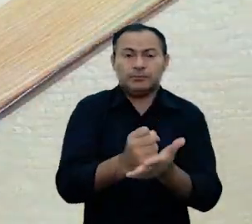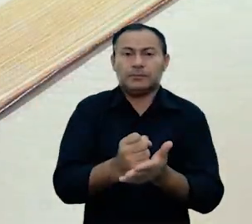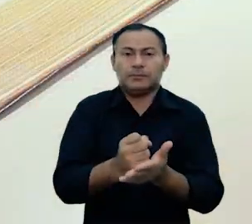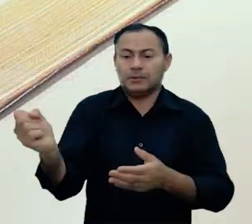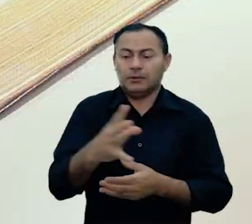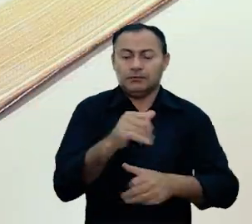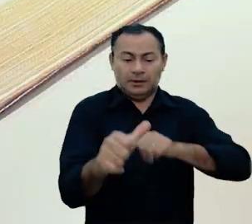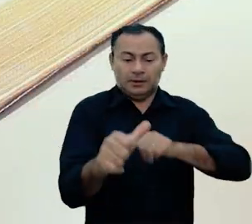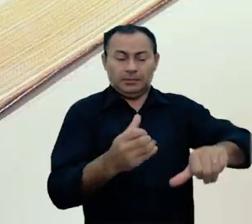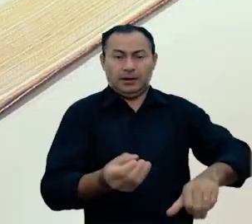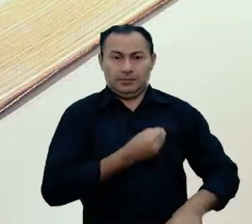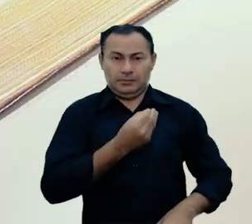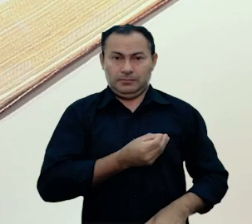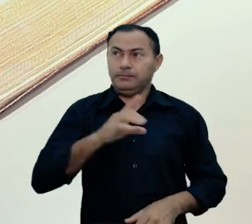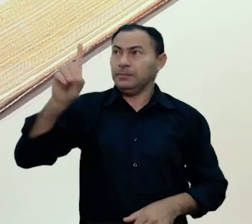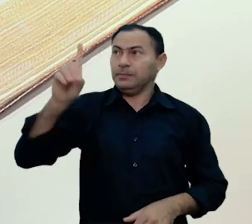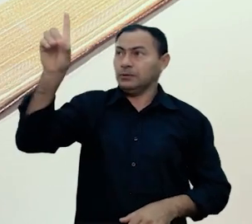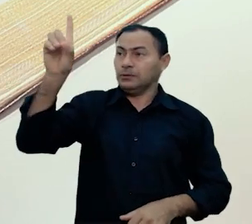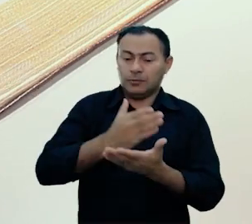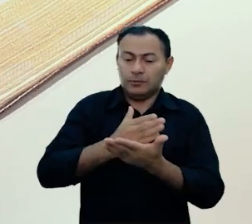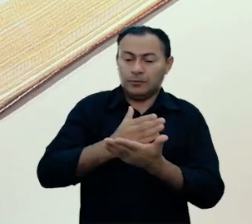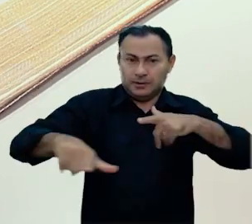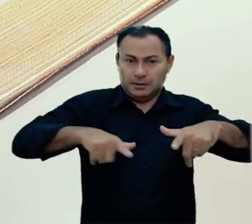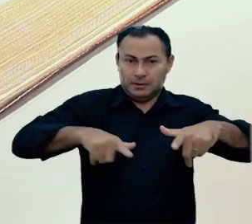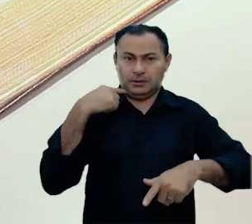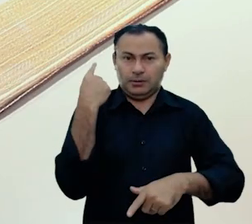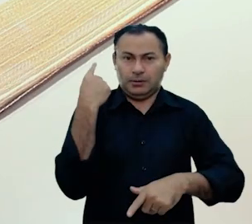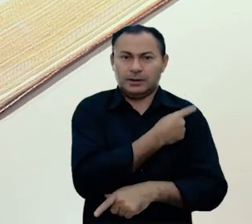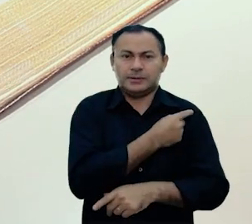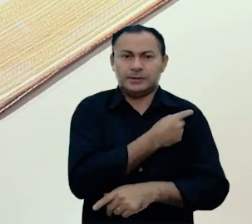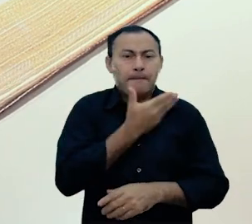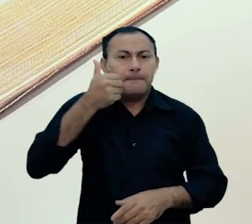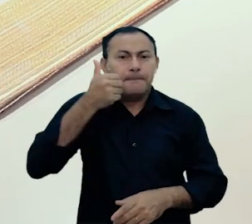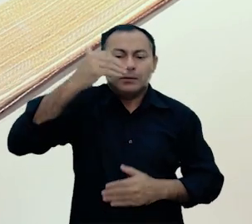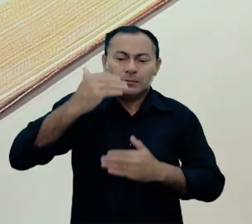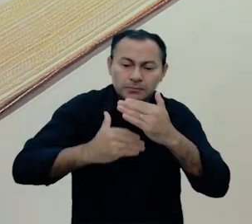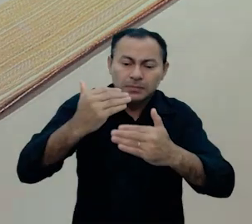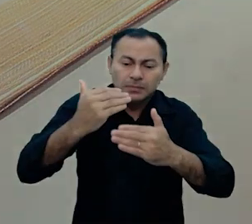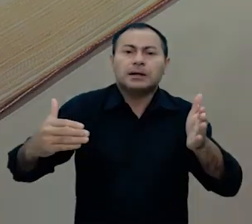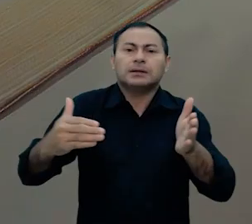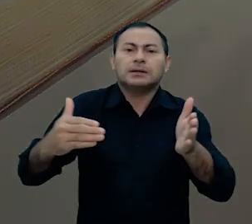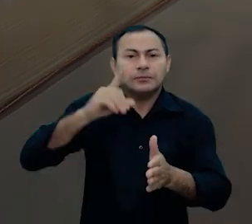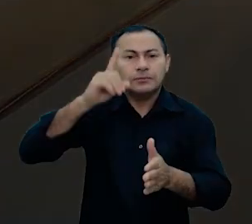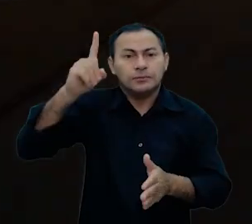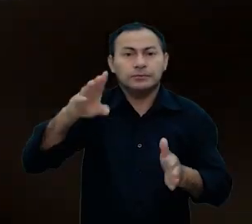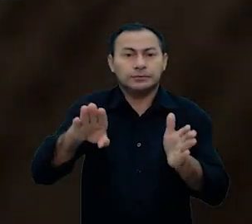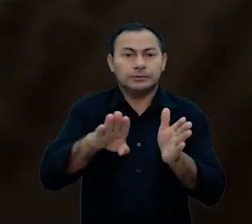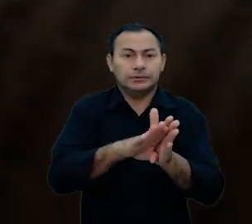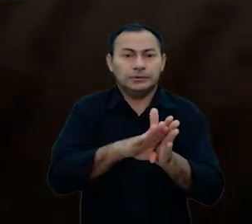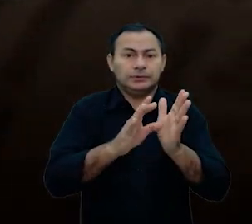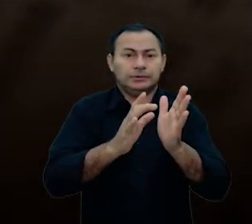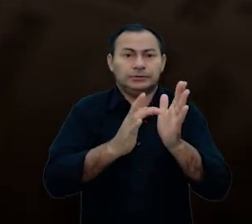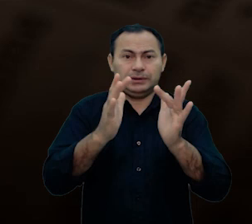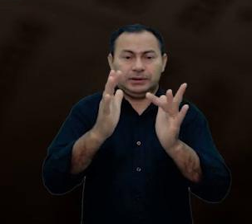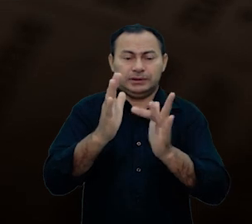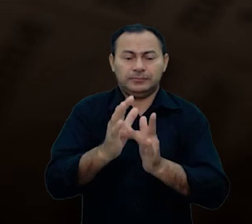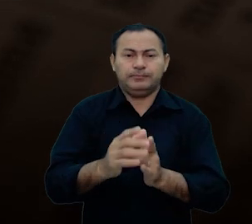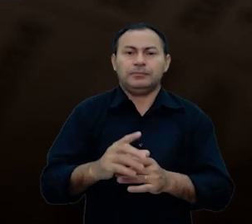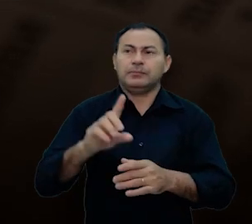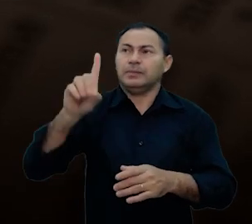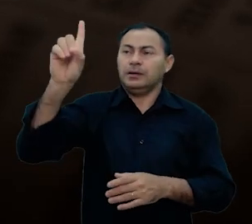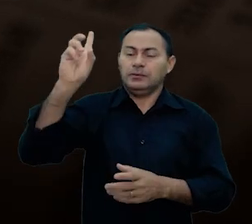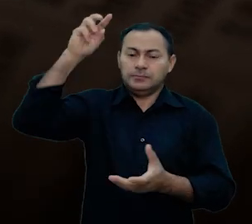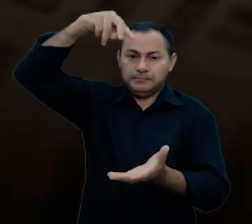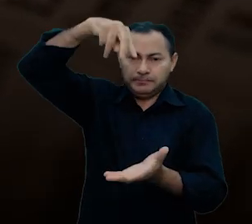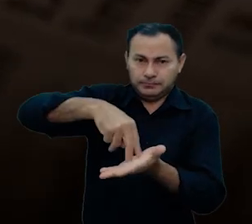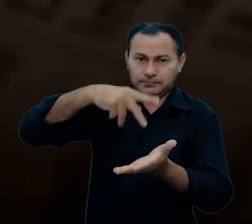de novo nascimento, Deus começa a trabalhar em nós e vai aperfeiçoando até que chegue o dia de Cristo, porque é Deus que efetua em vós